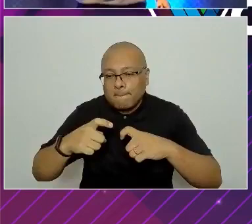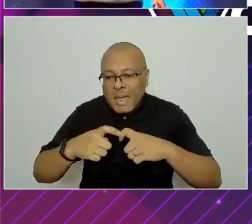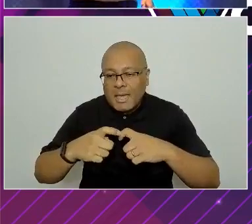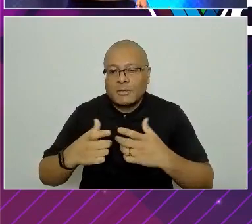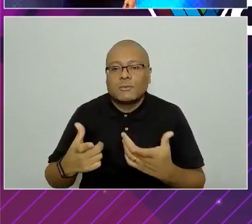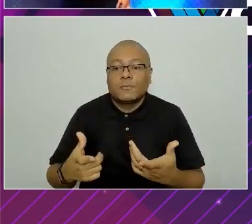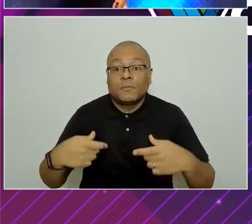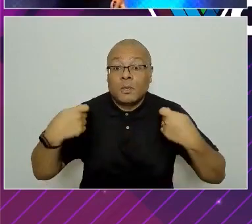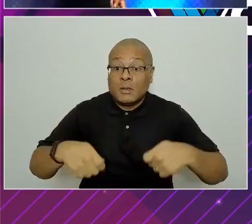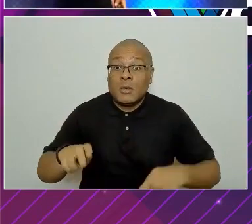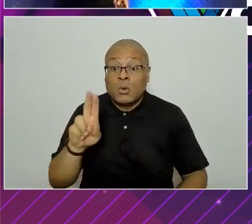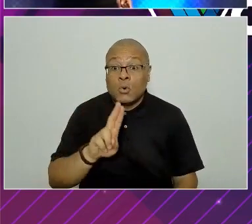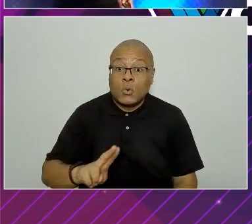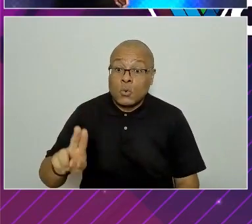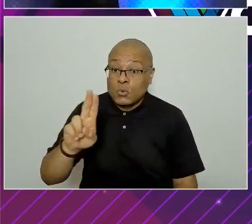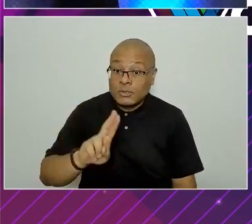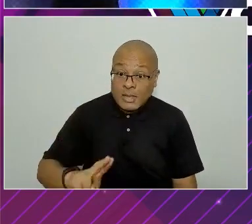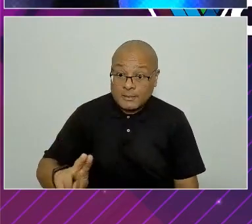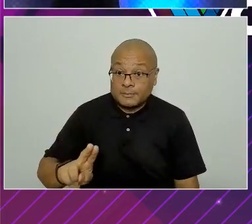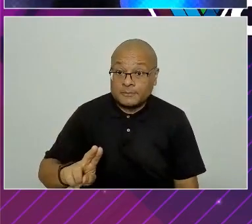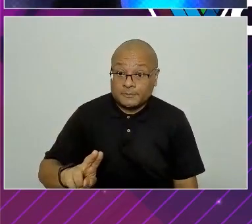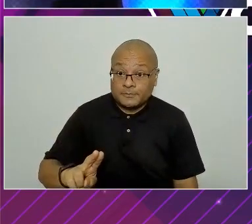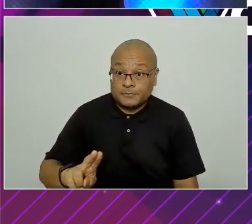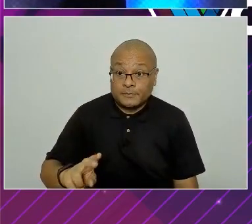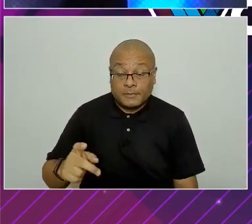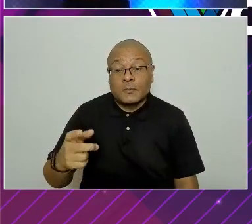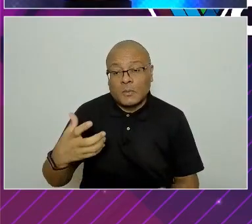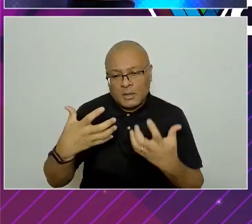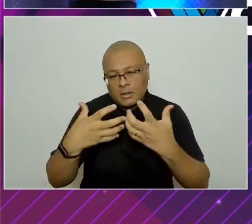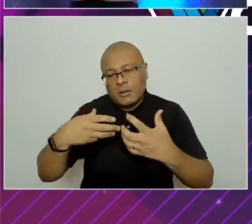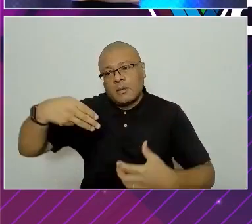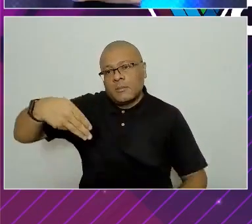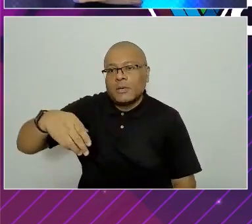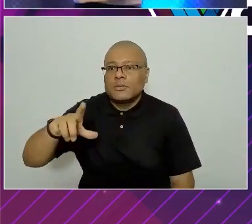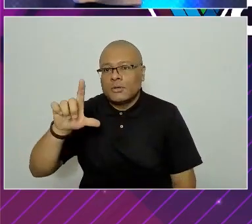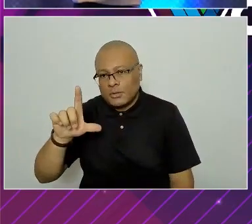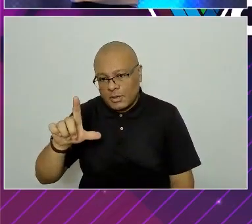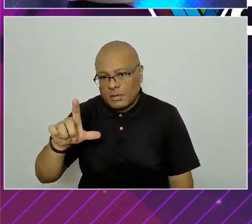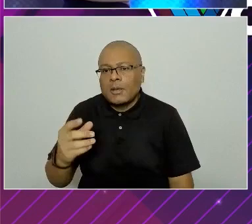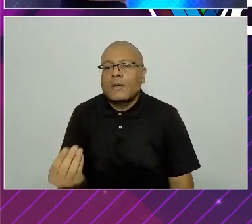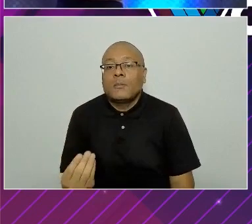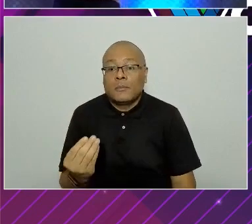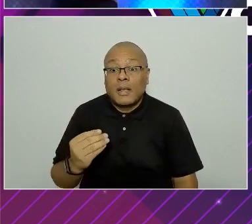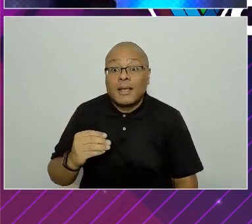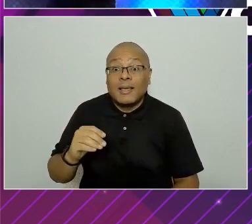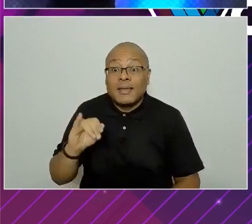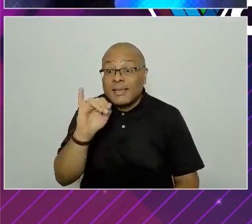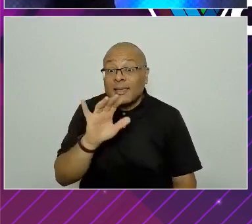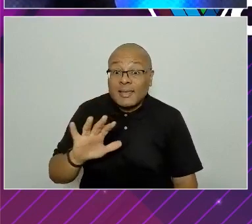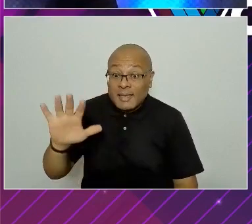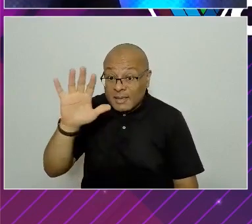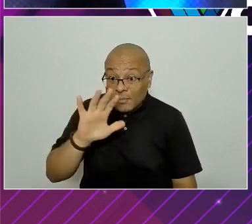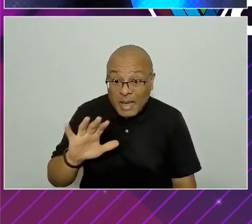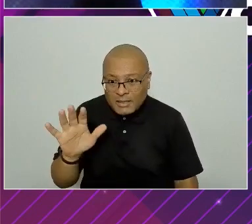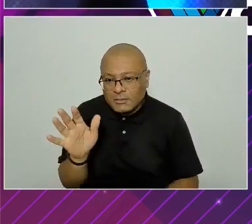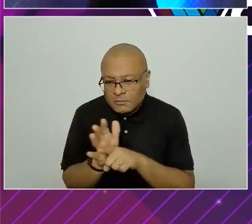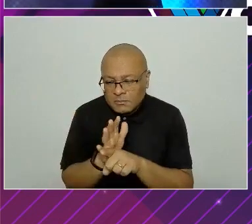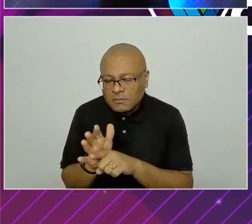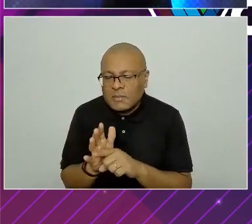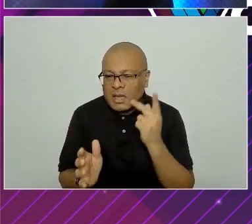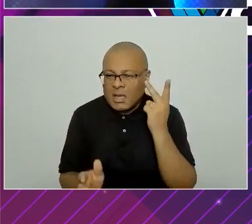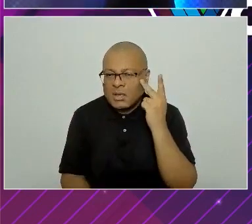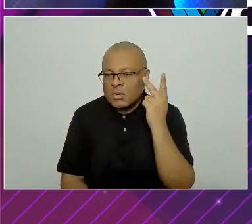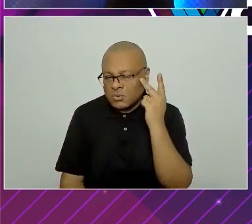precisa utilizar redes neurais, né? Machine learning, para interpretar imagens, né? De ressonância, isso é muito comum e